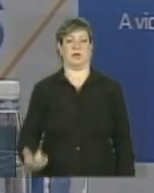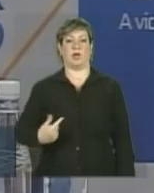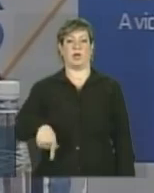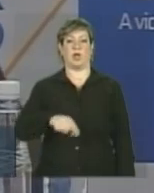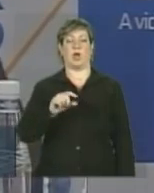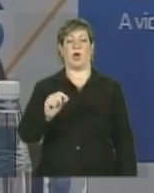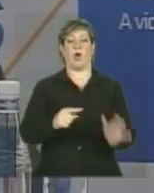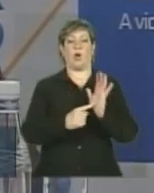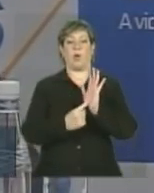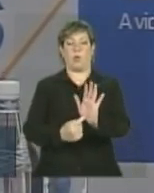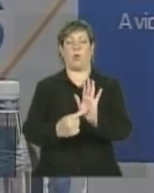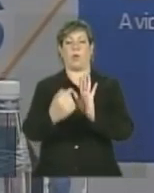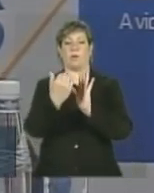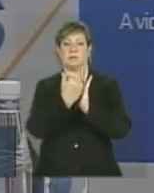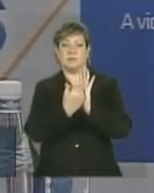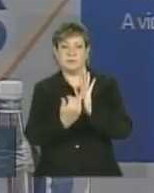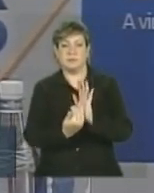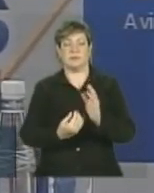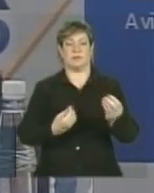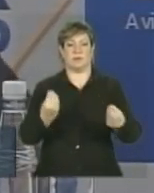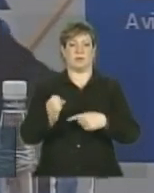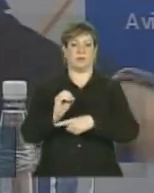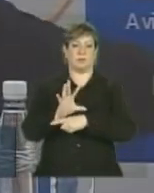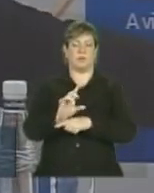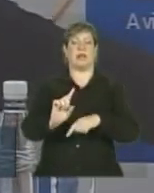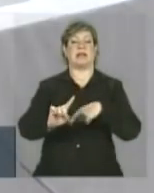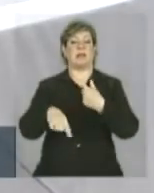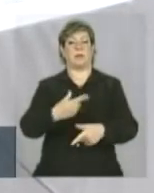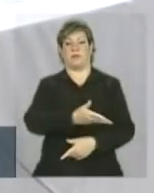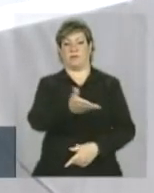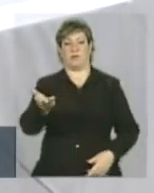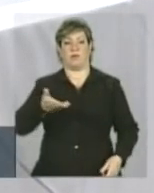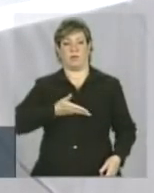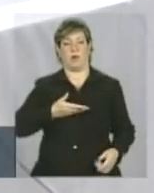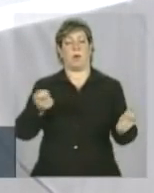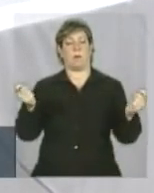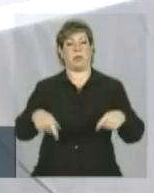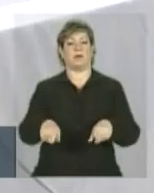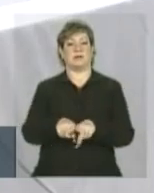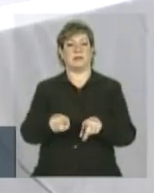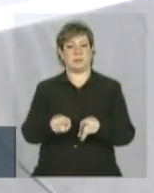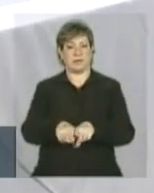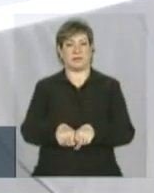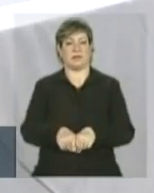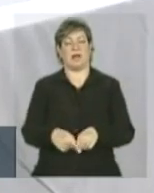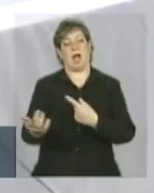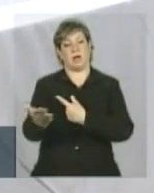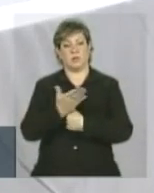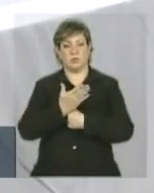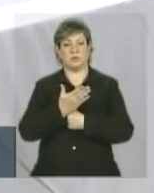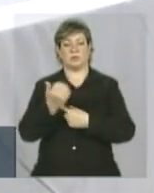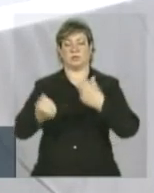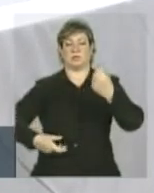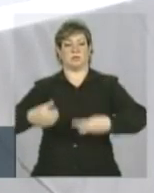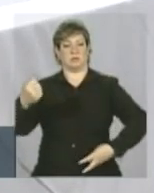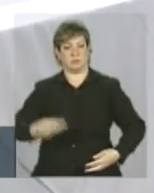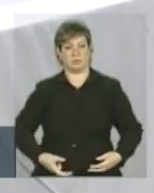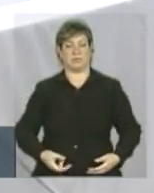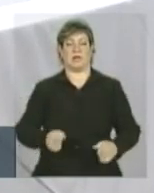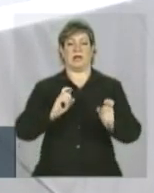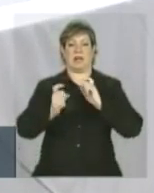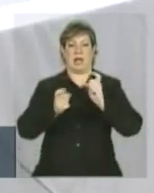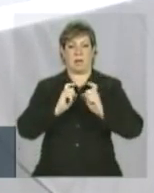as nossas medidas, e depois os nossos colegas vice-presidentes podem também me ajudar e fazer esse